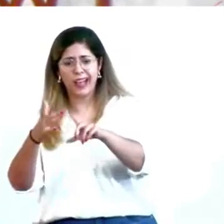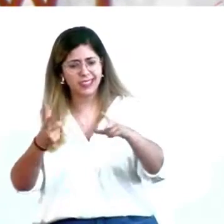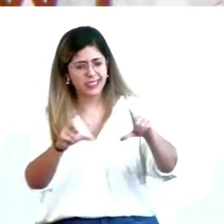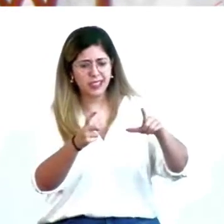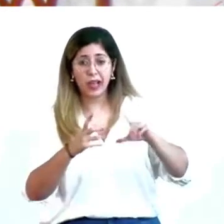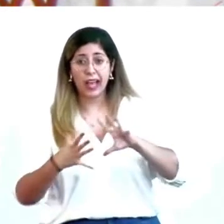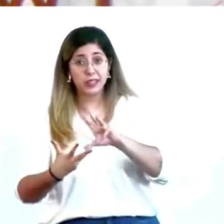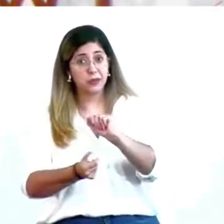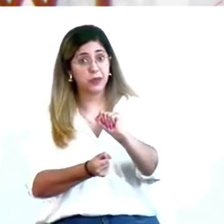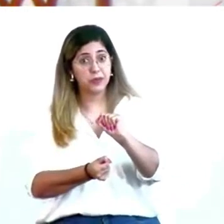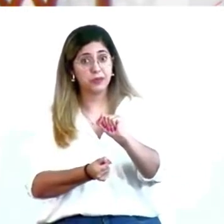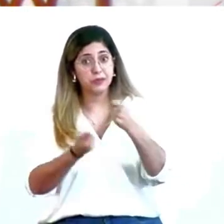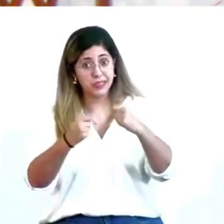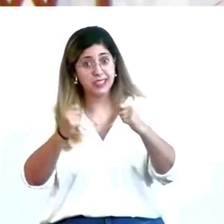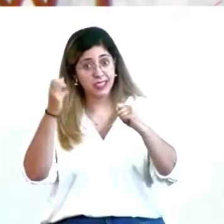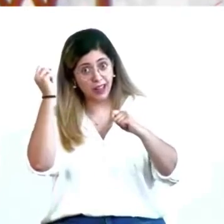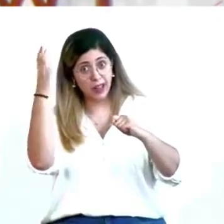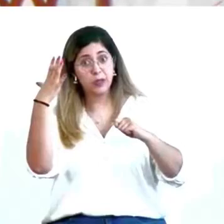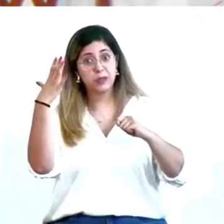neste mundo.